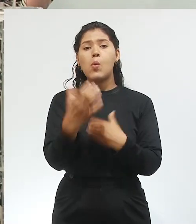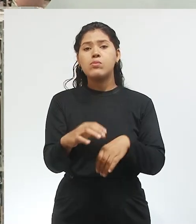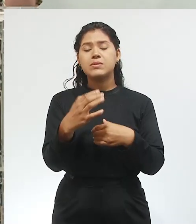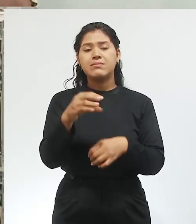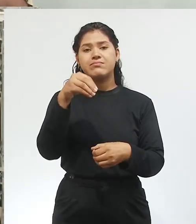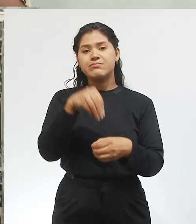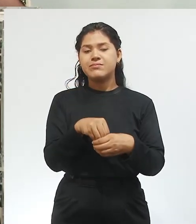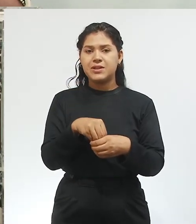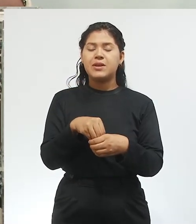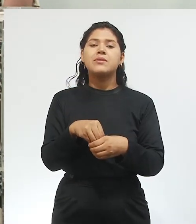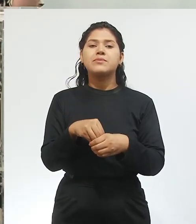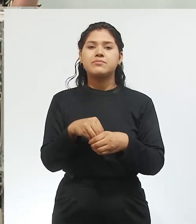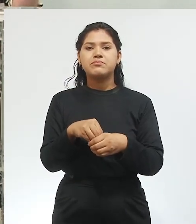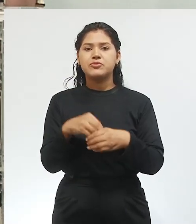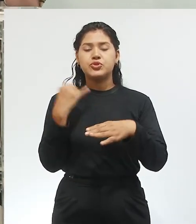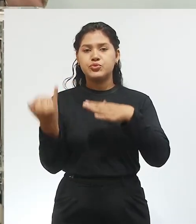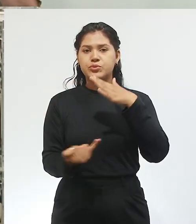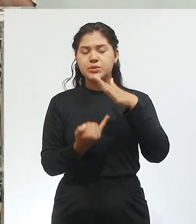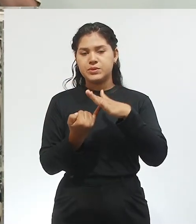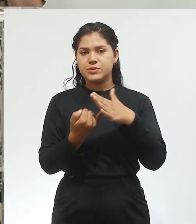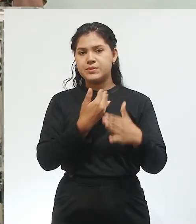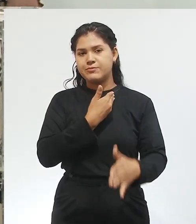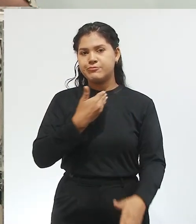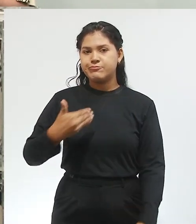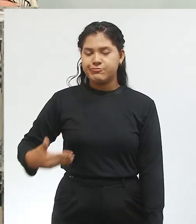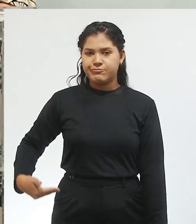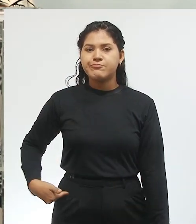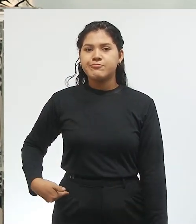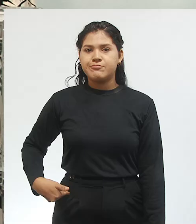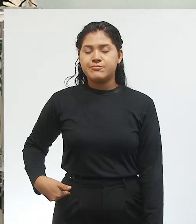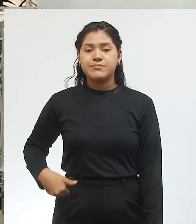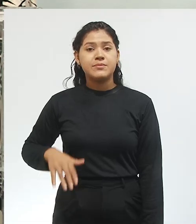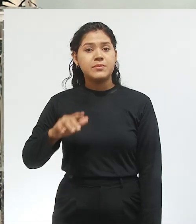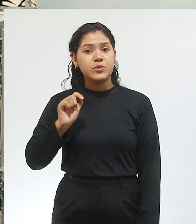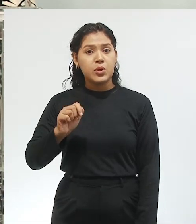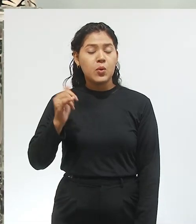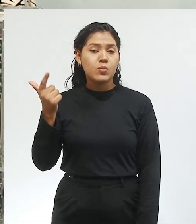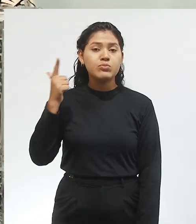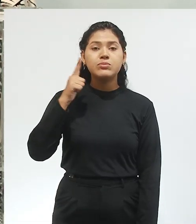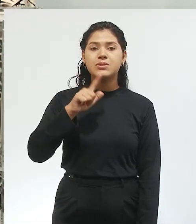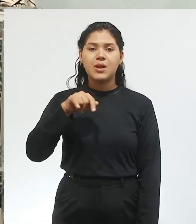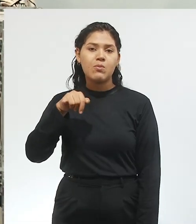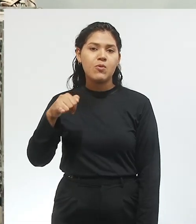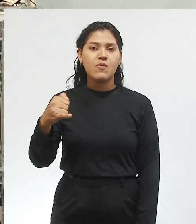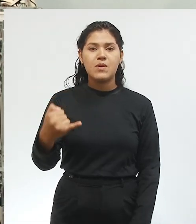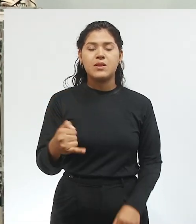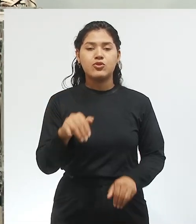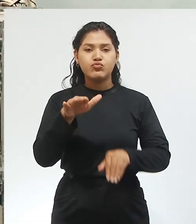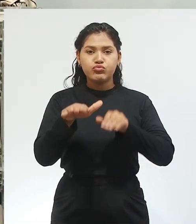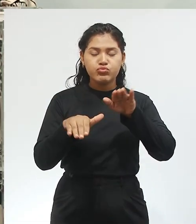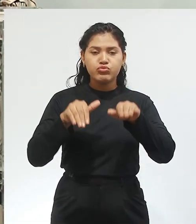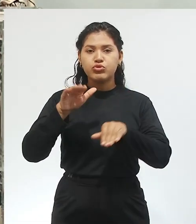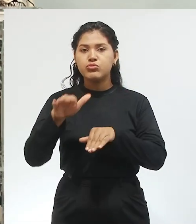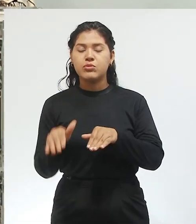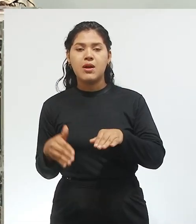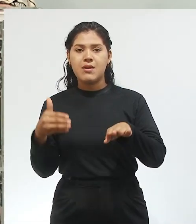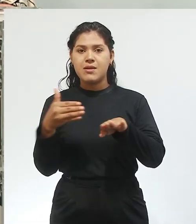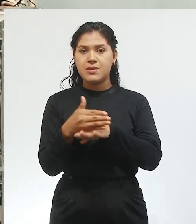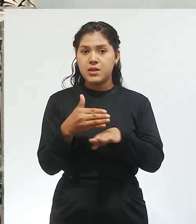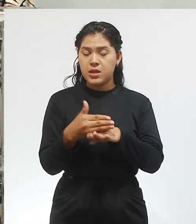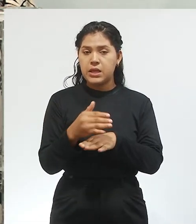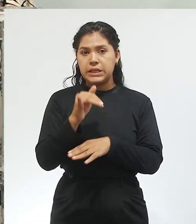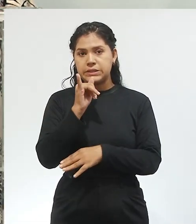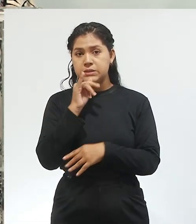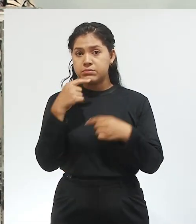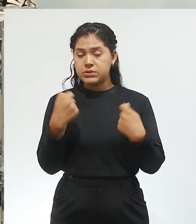engajados dentro desse plano, estejam engajados dentro desses objetivos e metas que a gente precisa alcançar, né? Eles